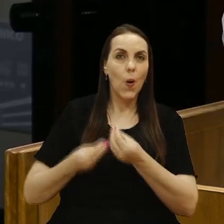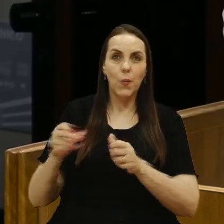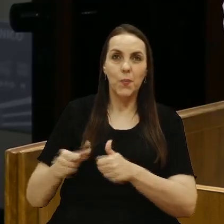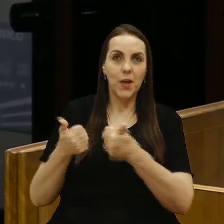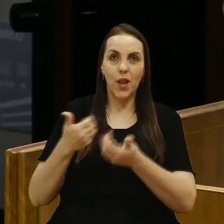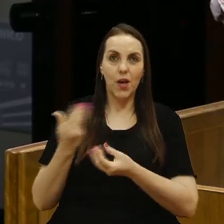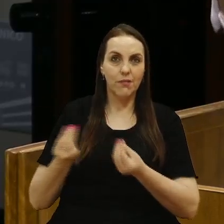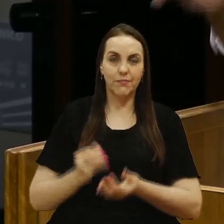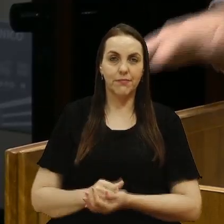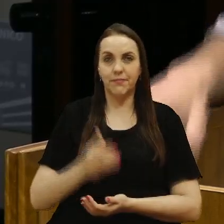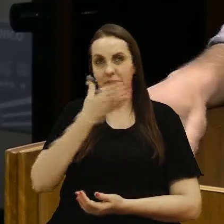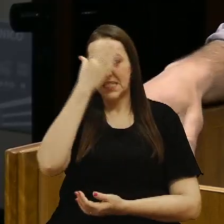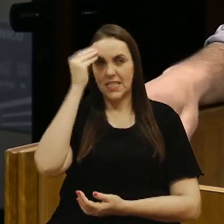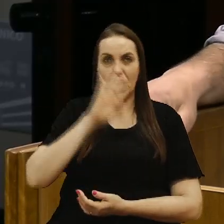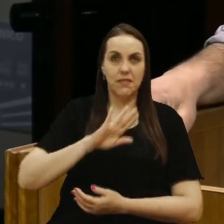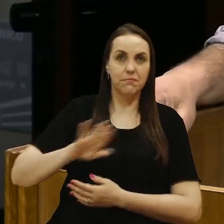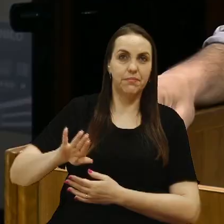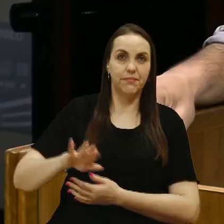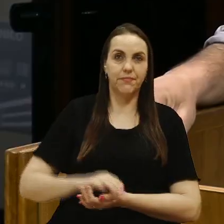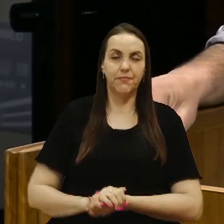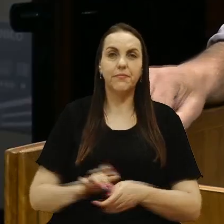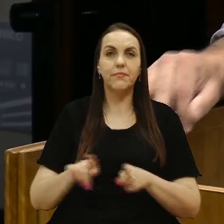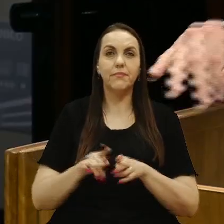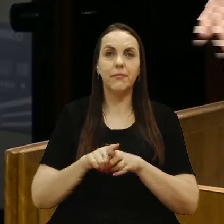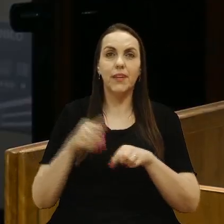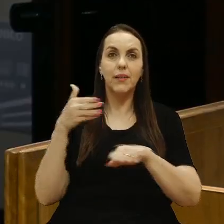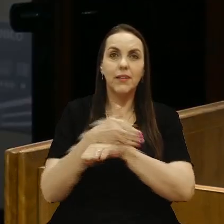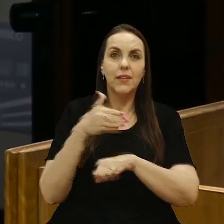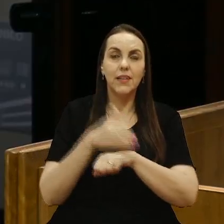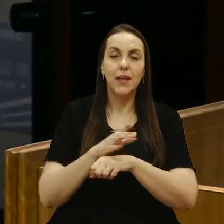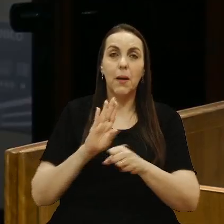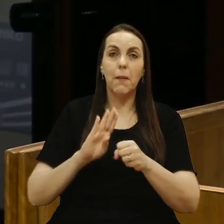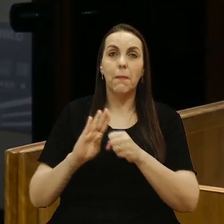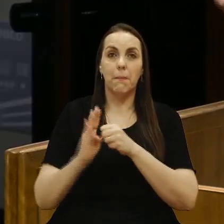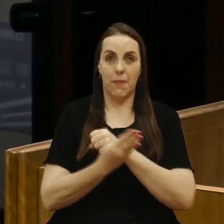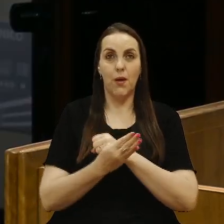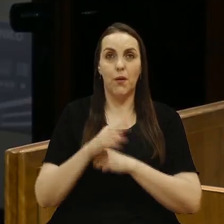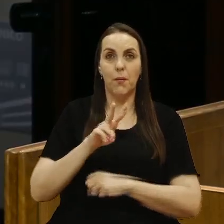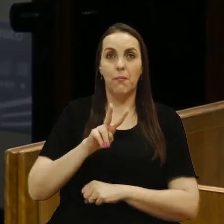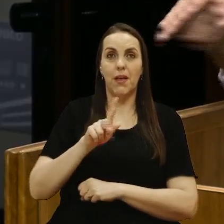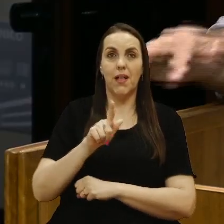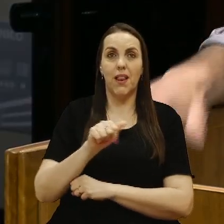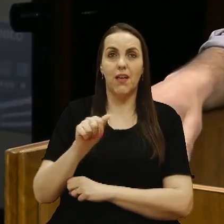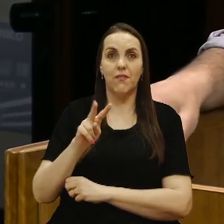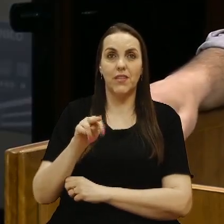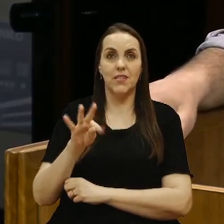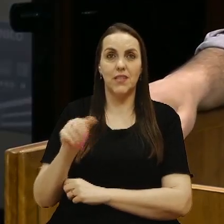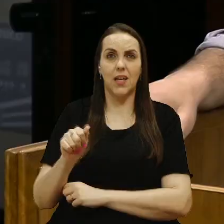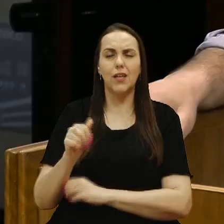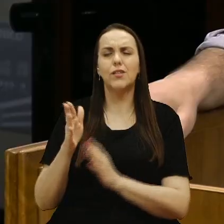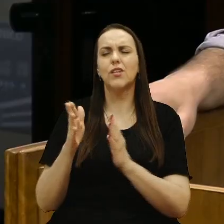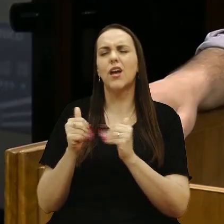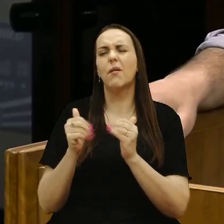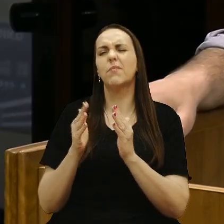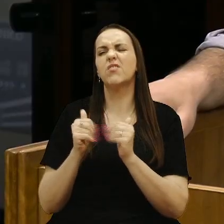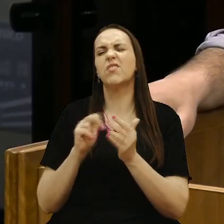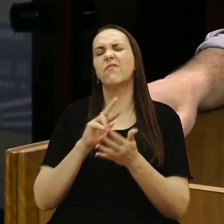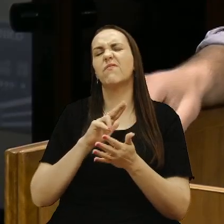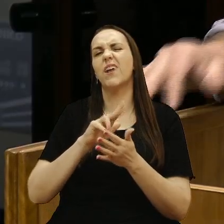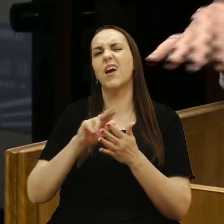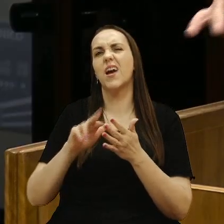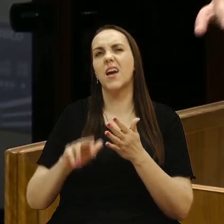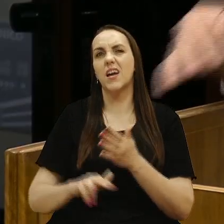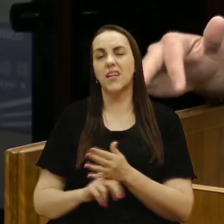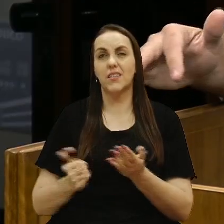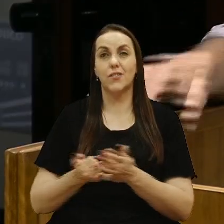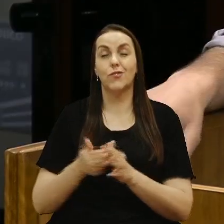Mesma coisa lá no acesso à Bela Vista. Eu já pedi, eu não sei quantas mil vezes eu já pedi.